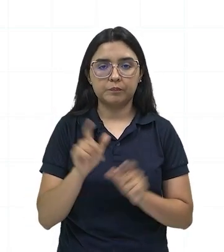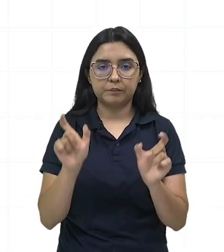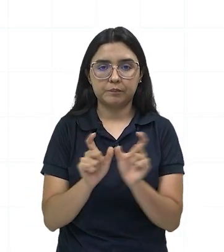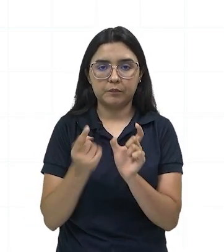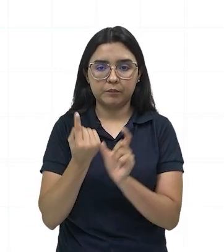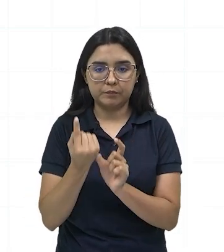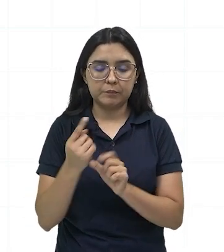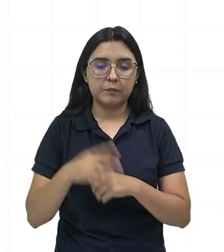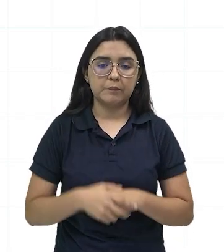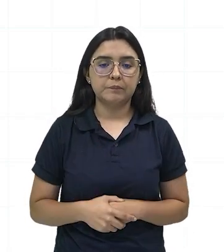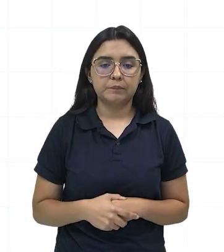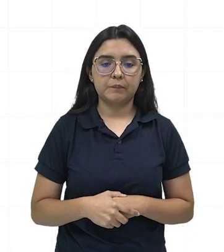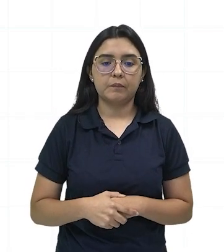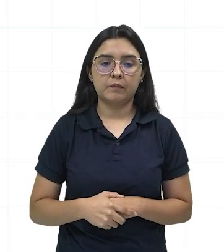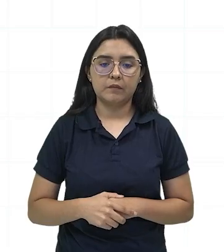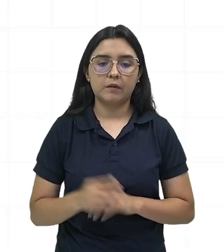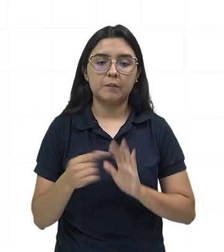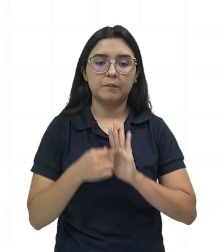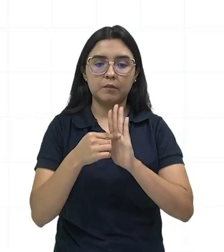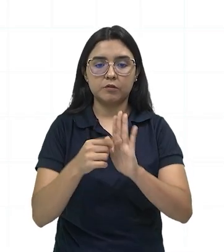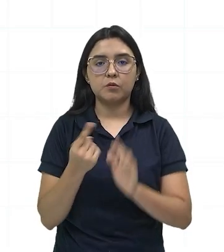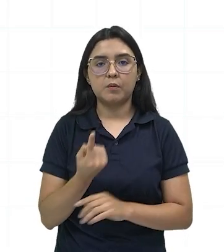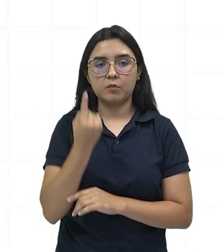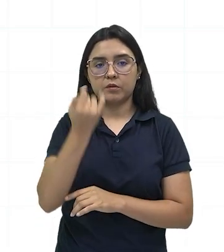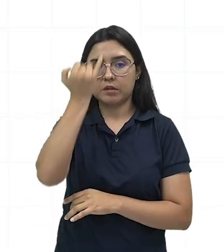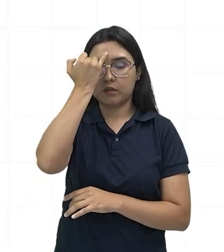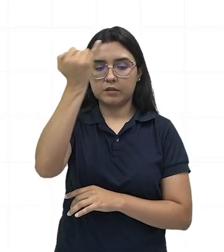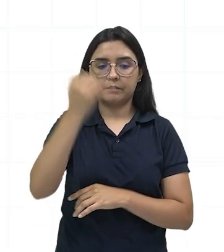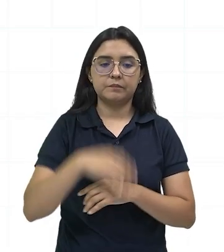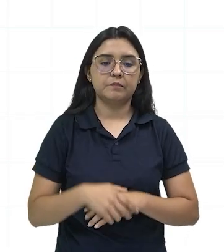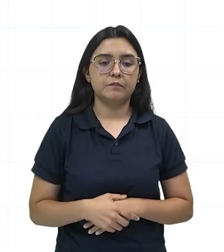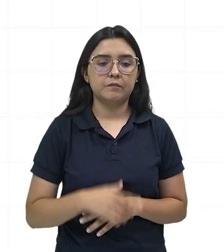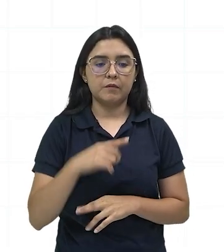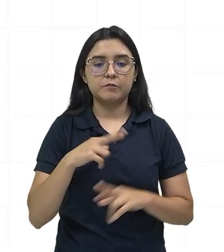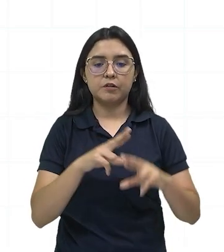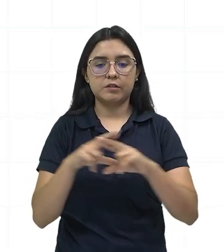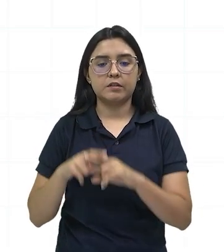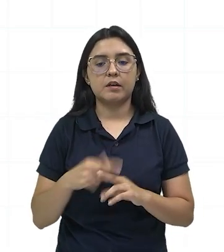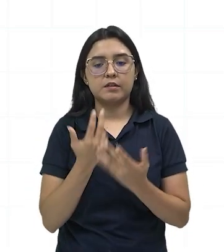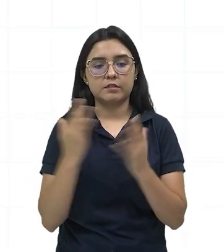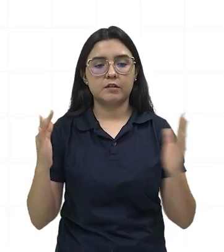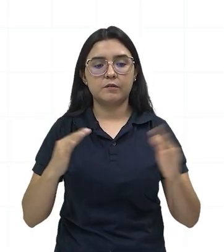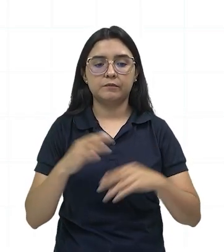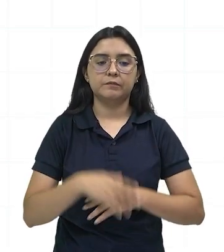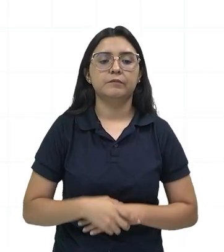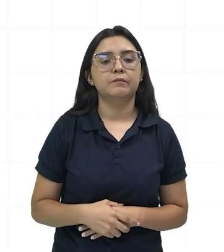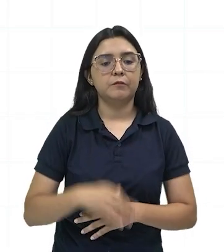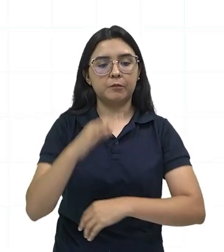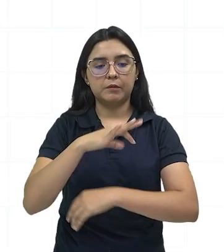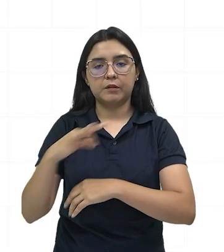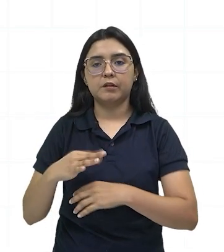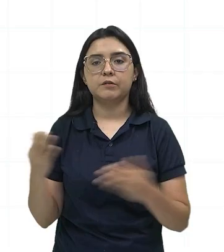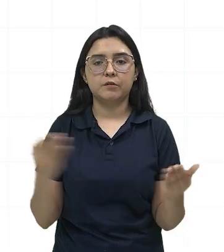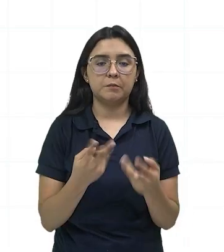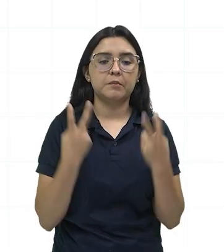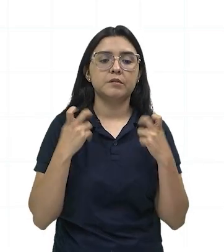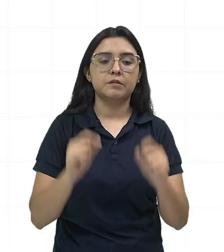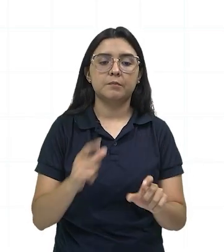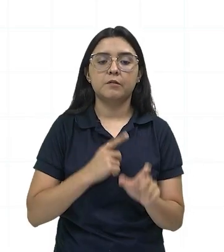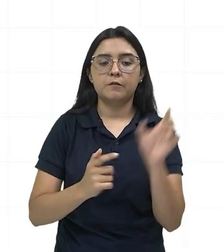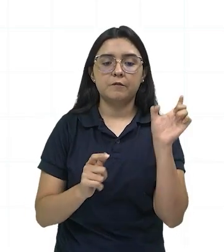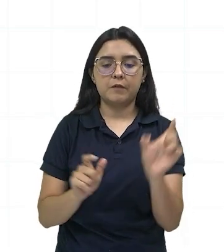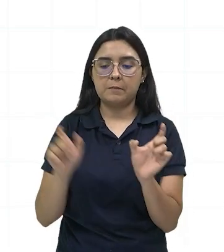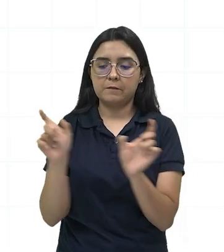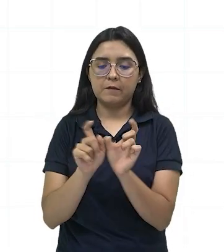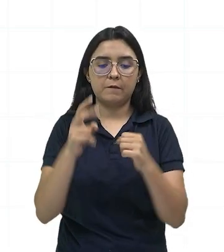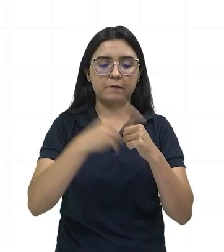predicado verbal. Expressa uma única ideia. Vamos reciclar e as árvores foram plantadas. Percebe que é um verbo ao lado do outro,